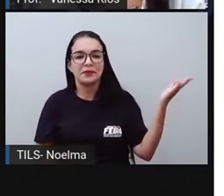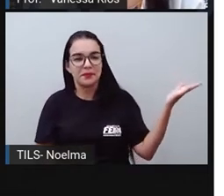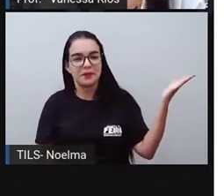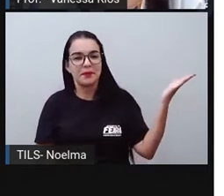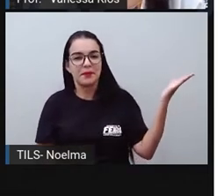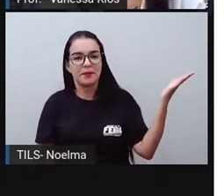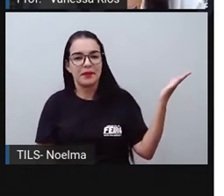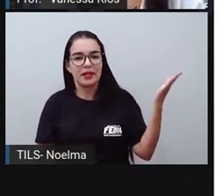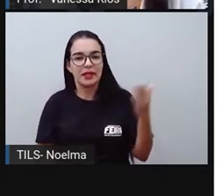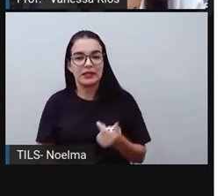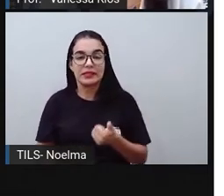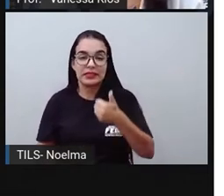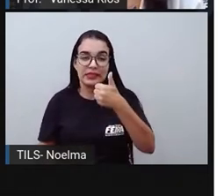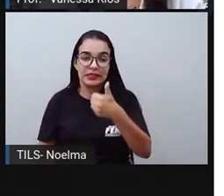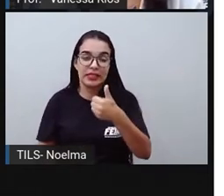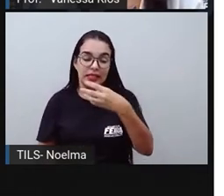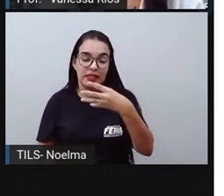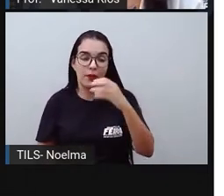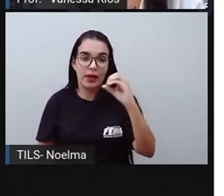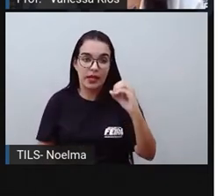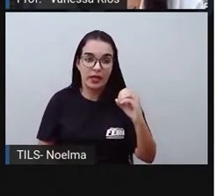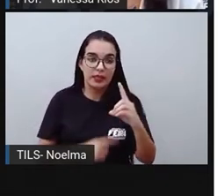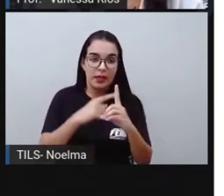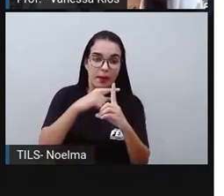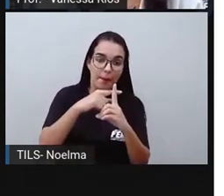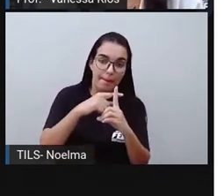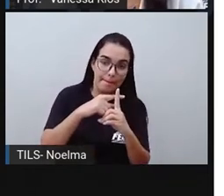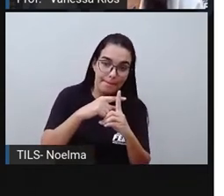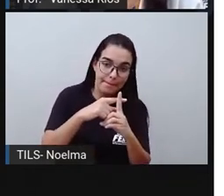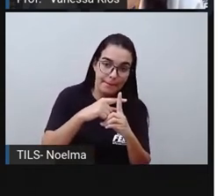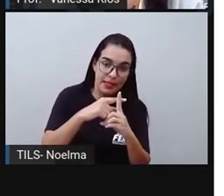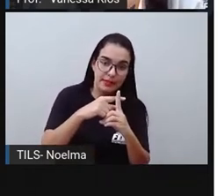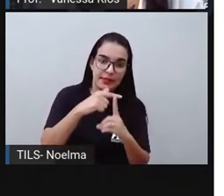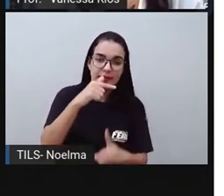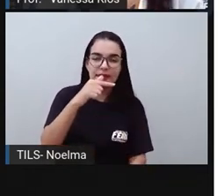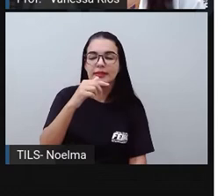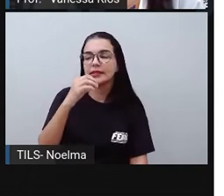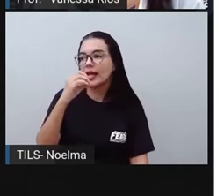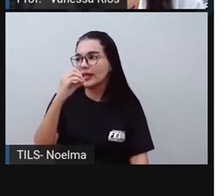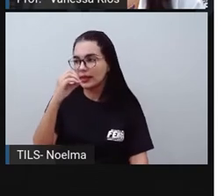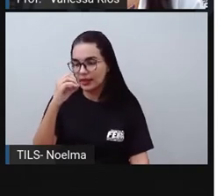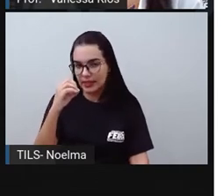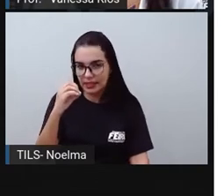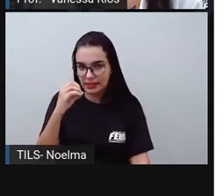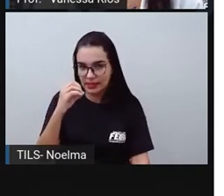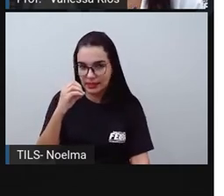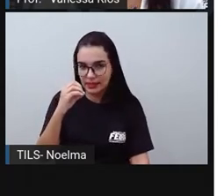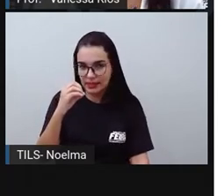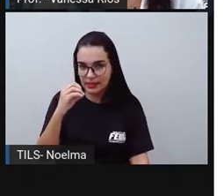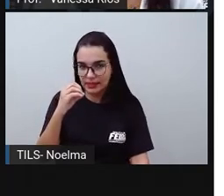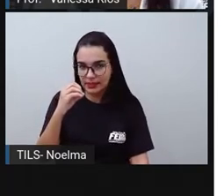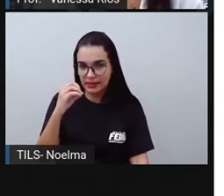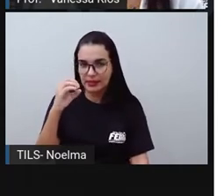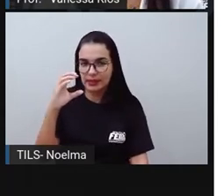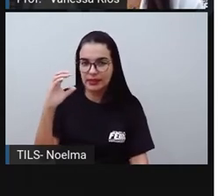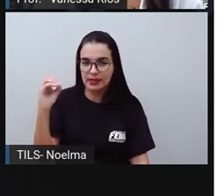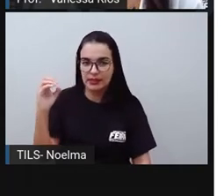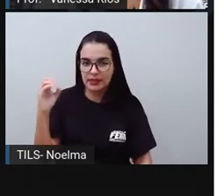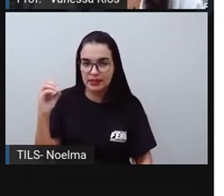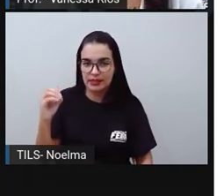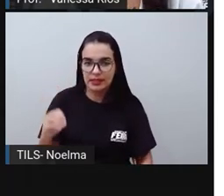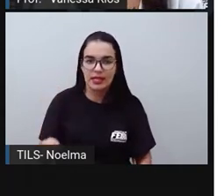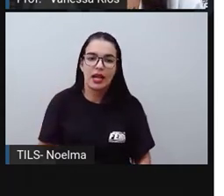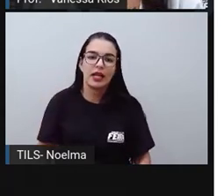Então, ó, a parte do 4 deu 140, a parte do 2 deu, na verdade, aqui 700, não é? Se a gente